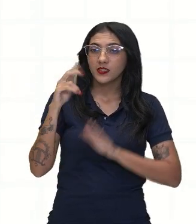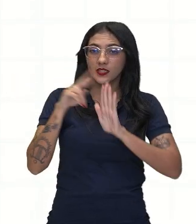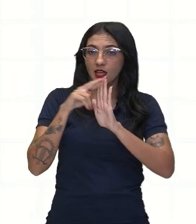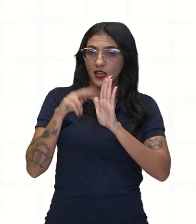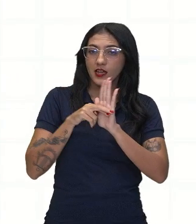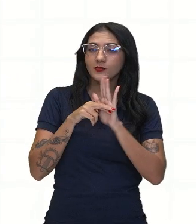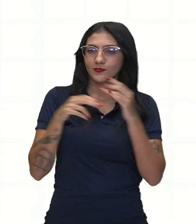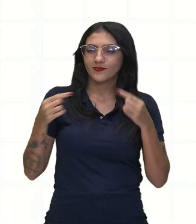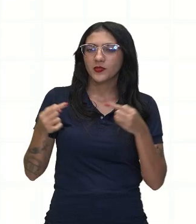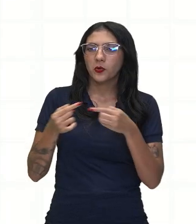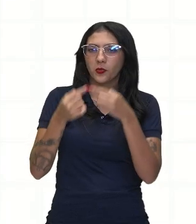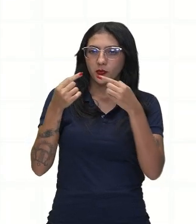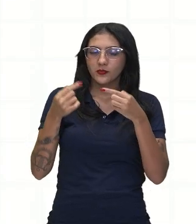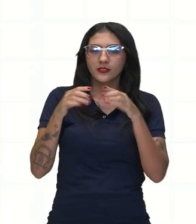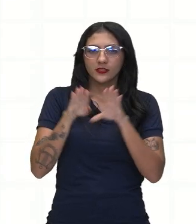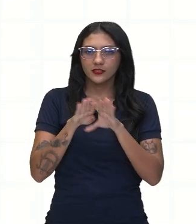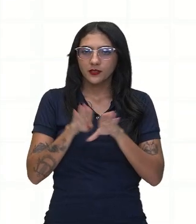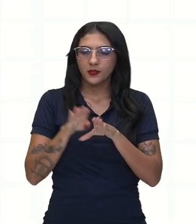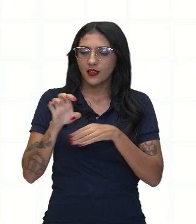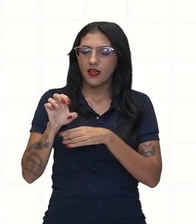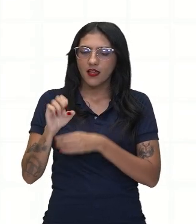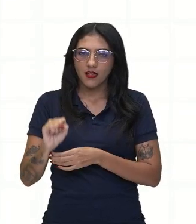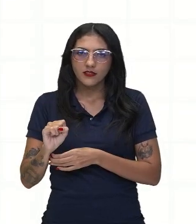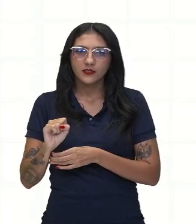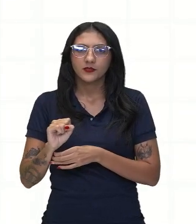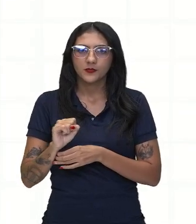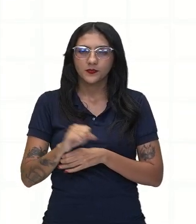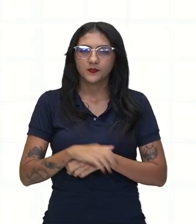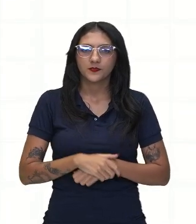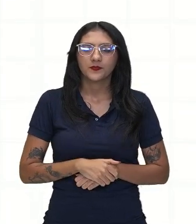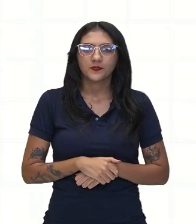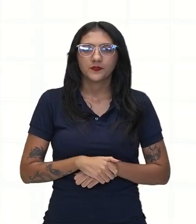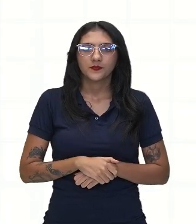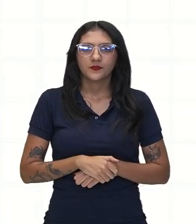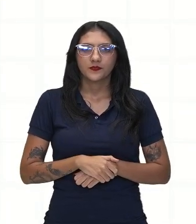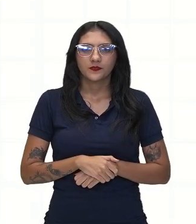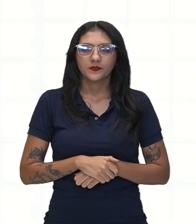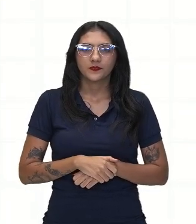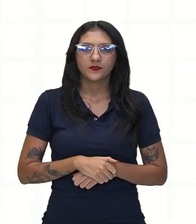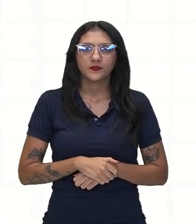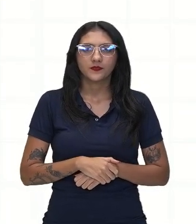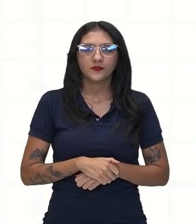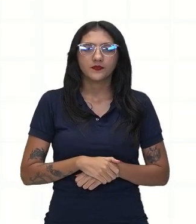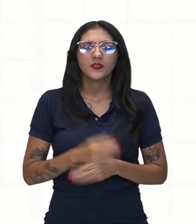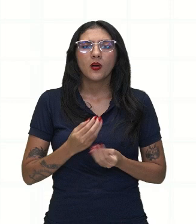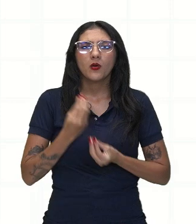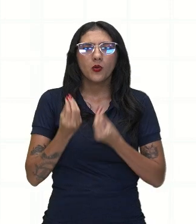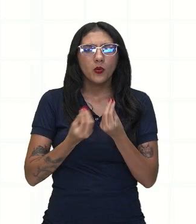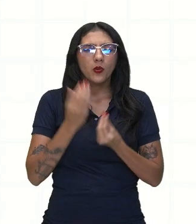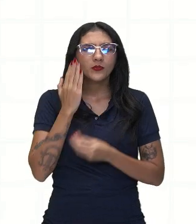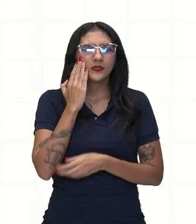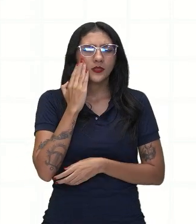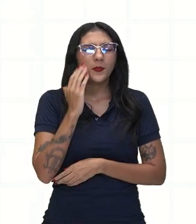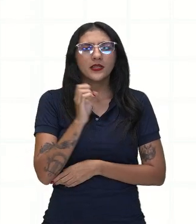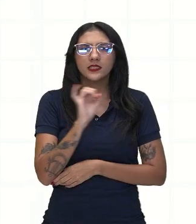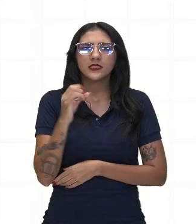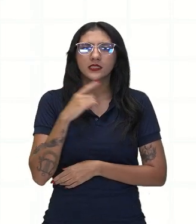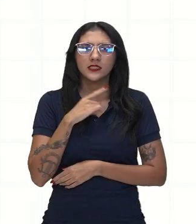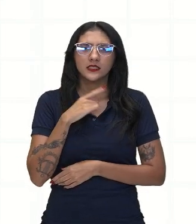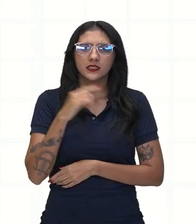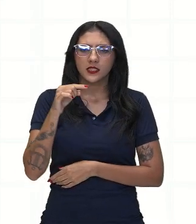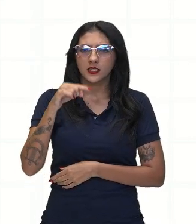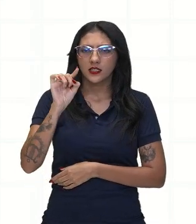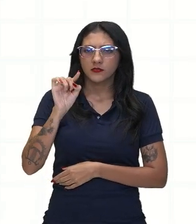ES, oxítona recebe acento. Né? Ah, professor, como é que eu sei, né, se esse acento vai ser circunflexo